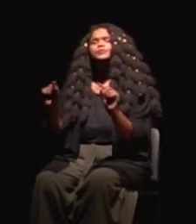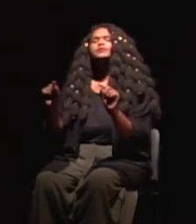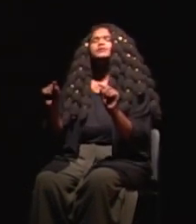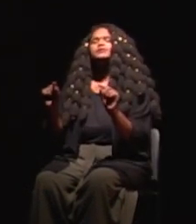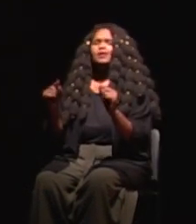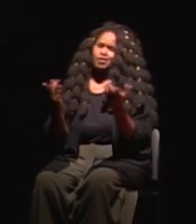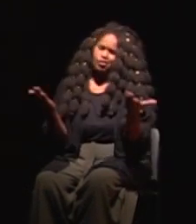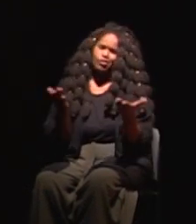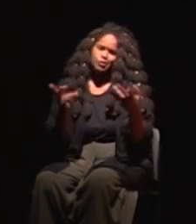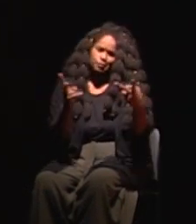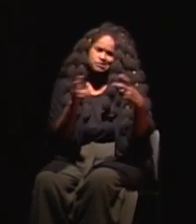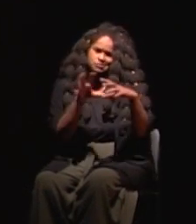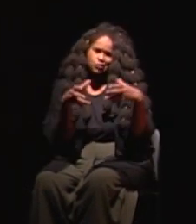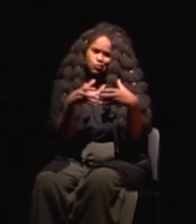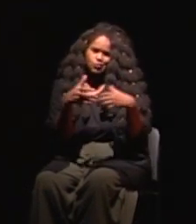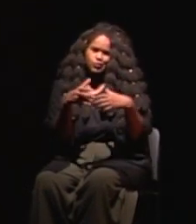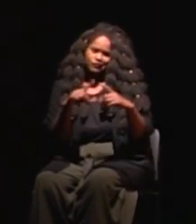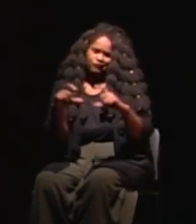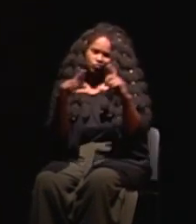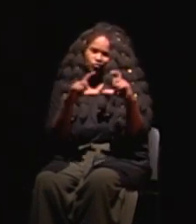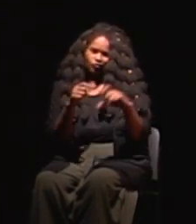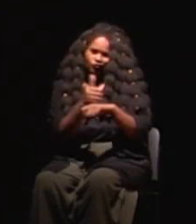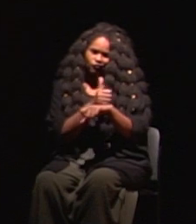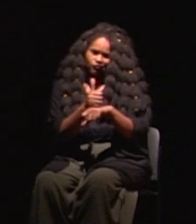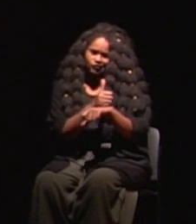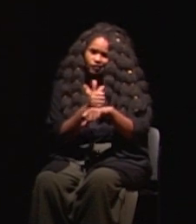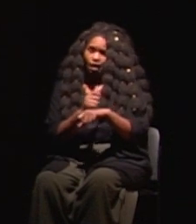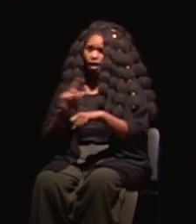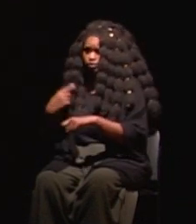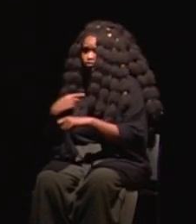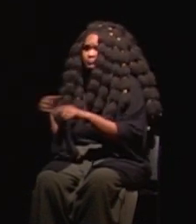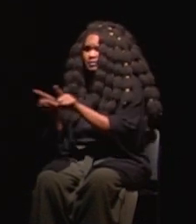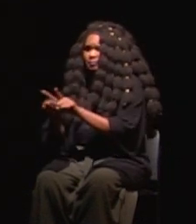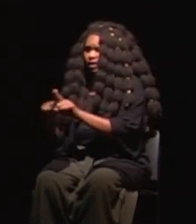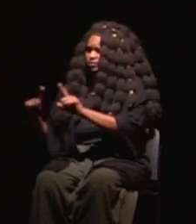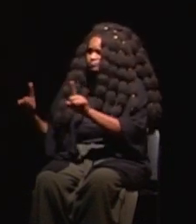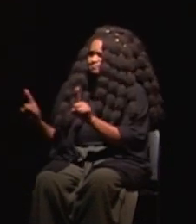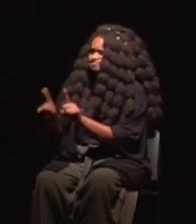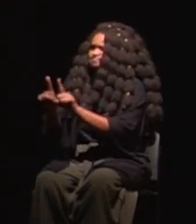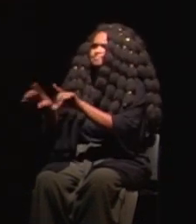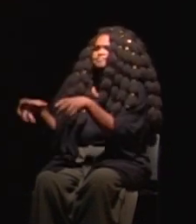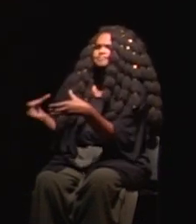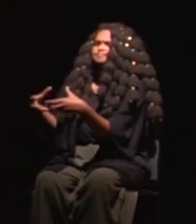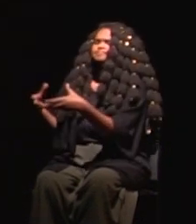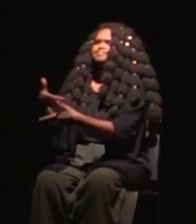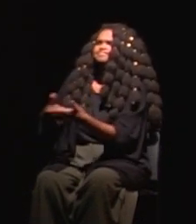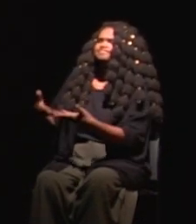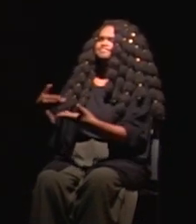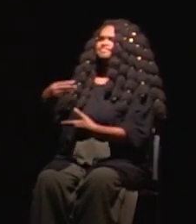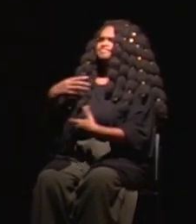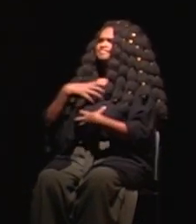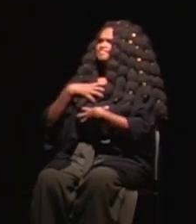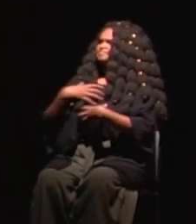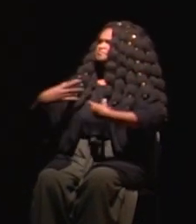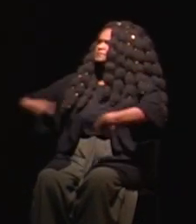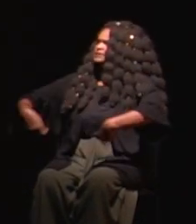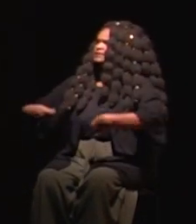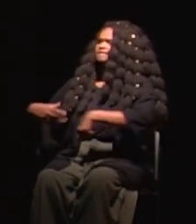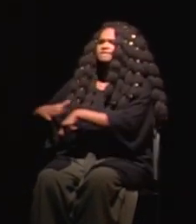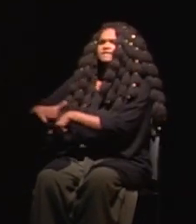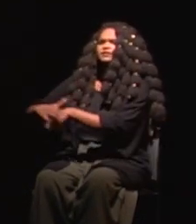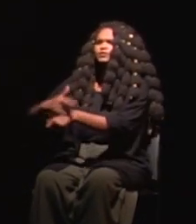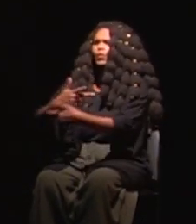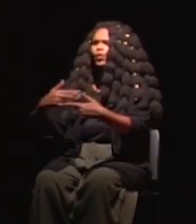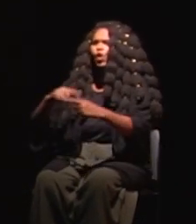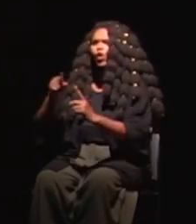no grupo de fotógrafos, de fazer alguma coisa que ficasse